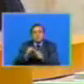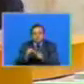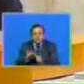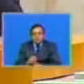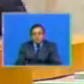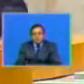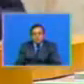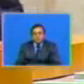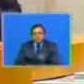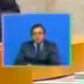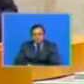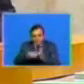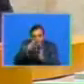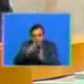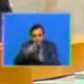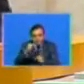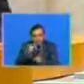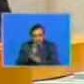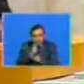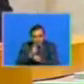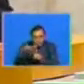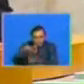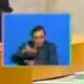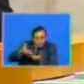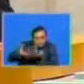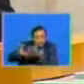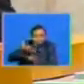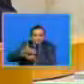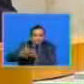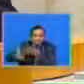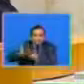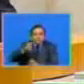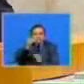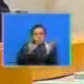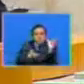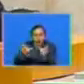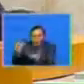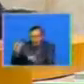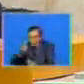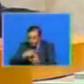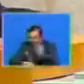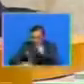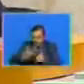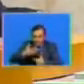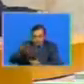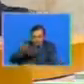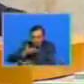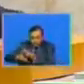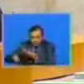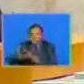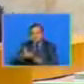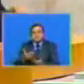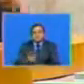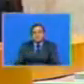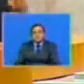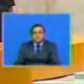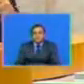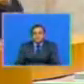isso. Primeiro, construindo uma relação humana entre os seus membros.